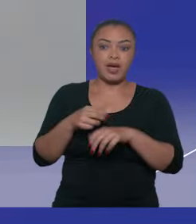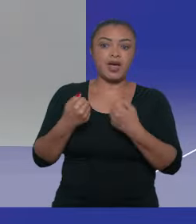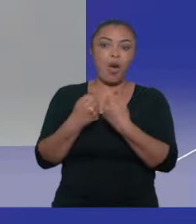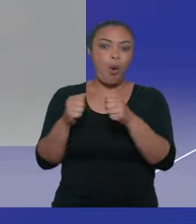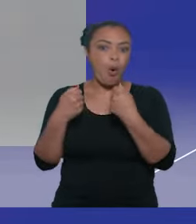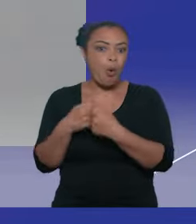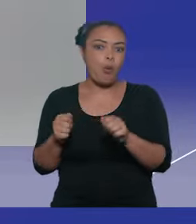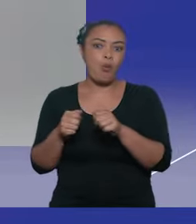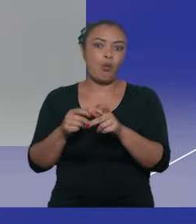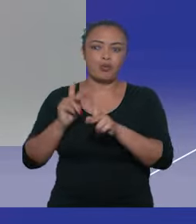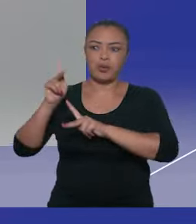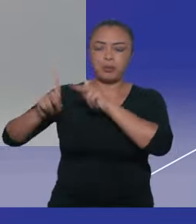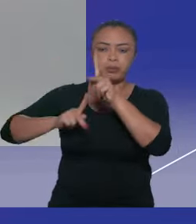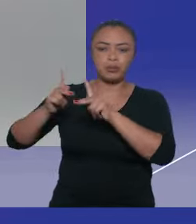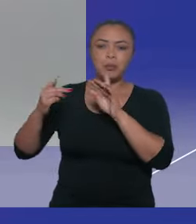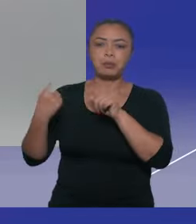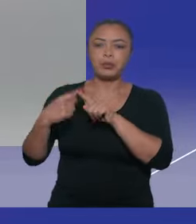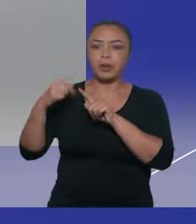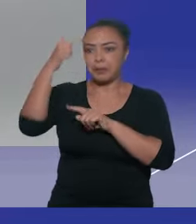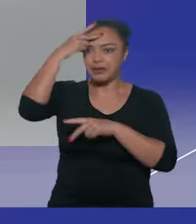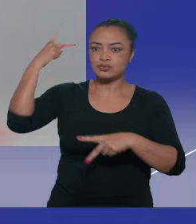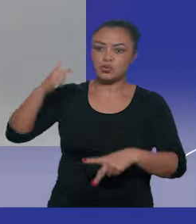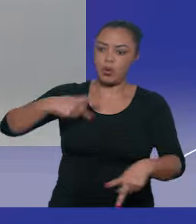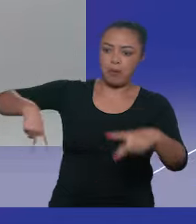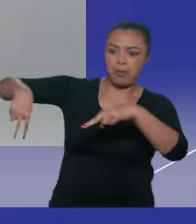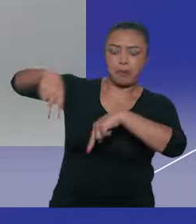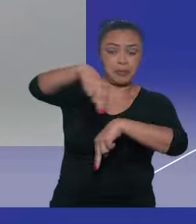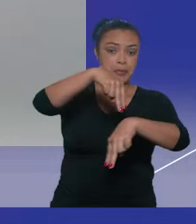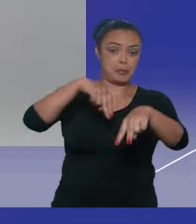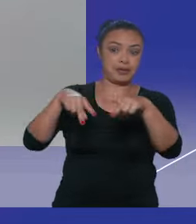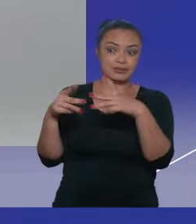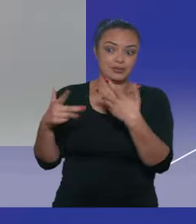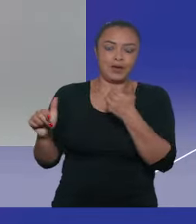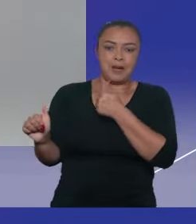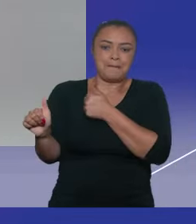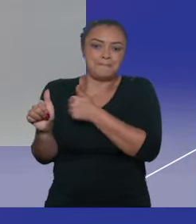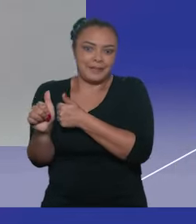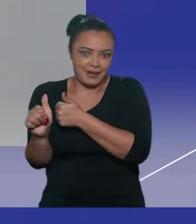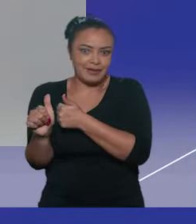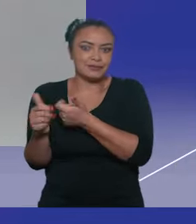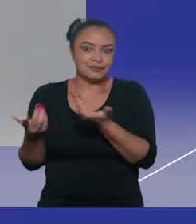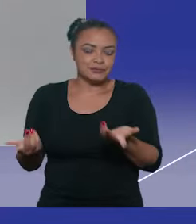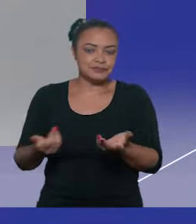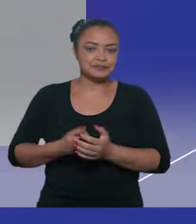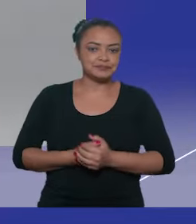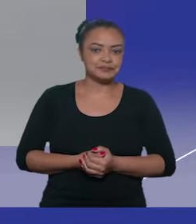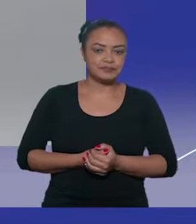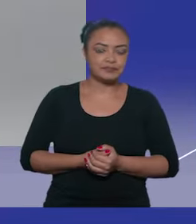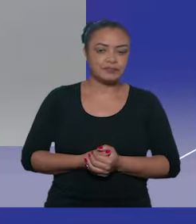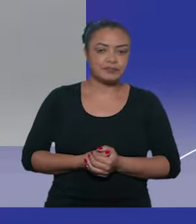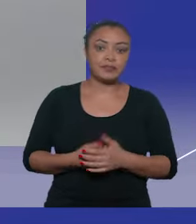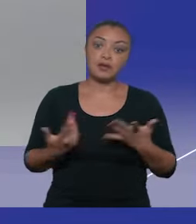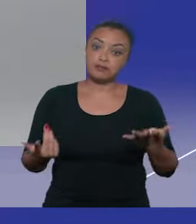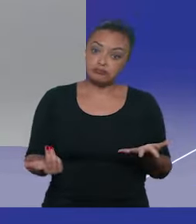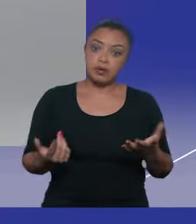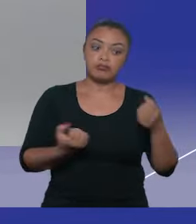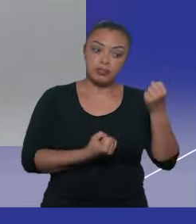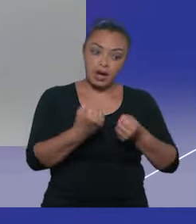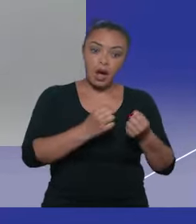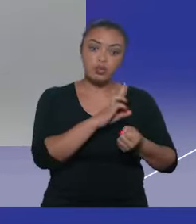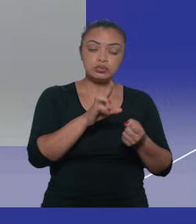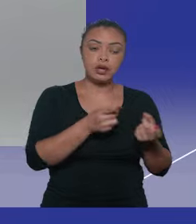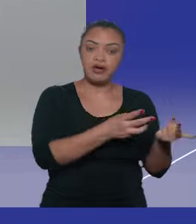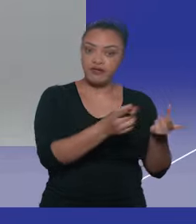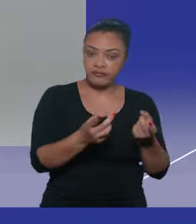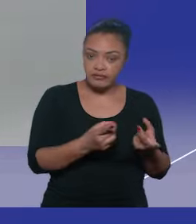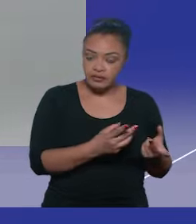pelo contato com outras pessoas, né? É até difícil lembrar daquela época que a gente não queria se aproximar de ninguém. Então, vendeu muito